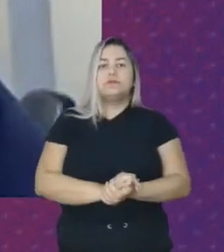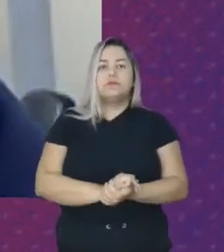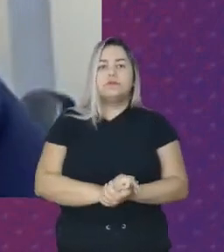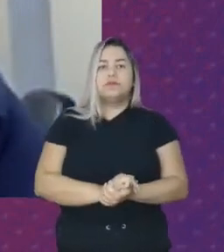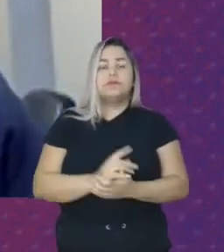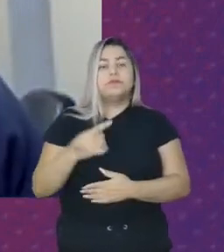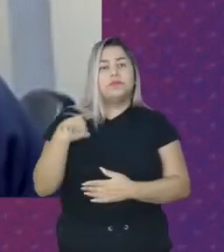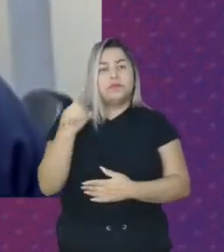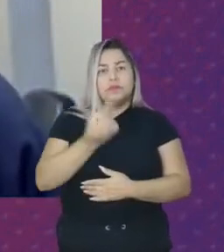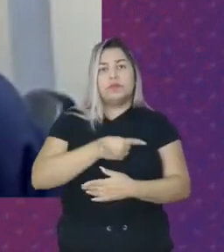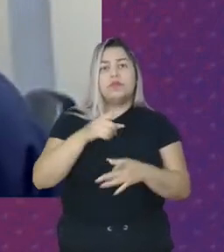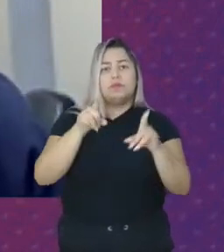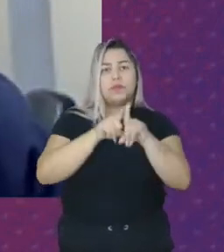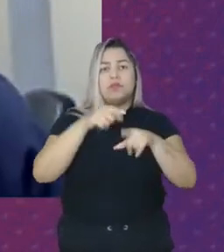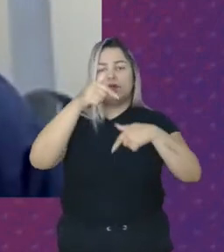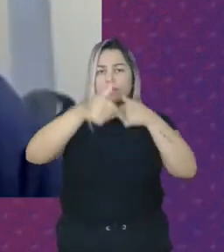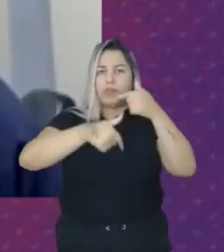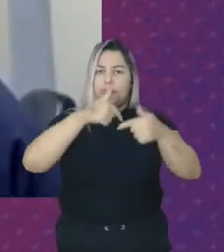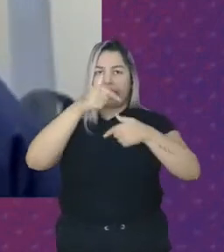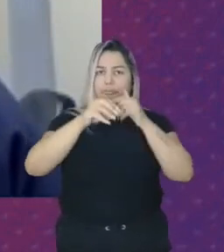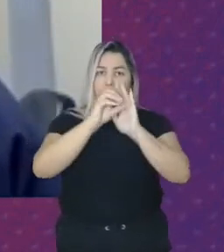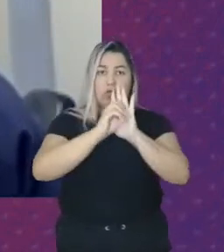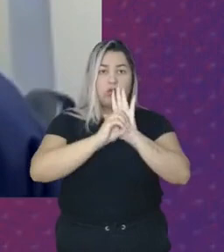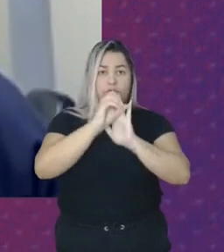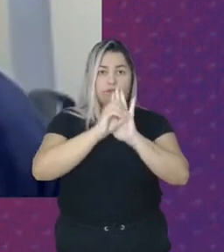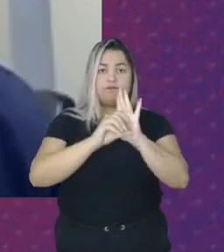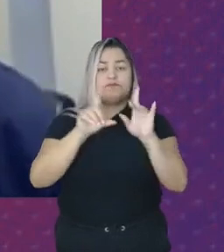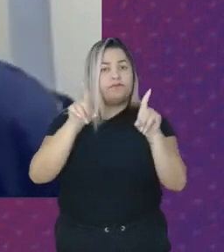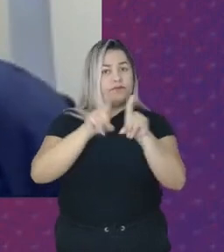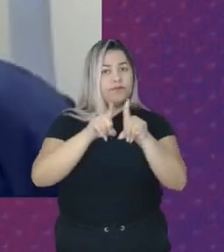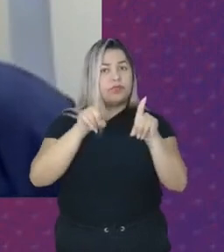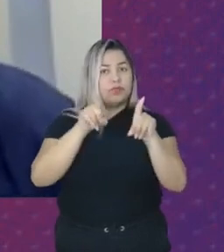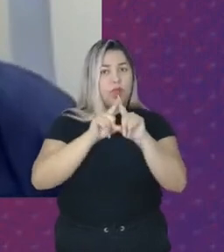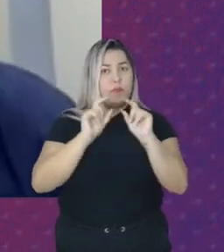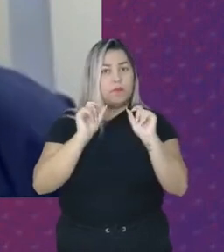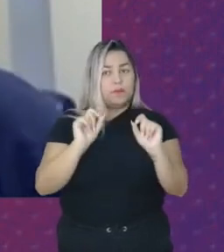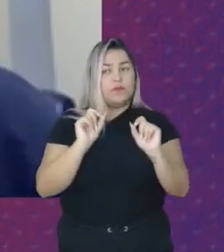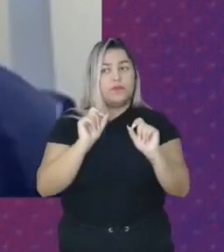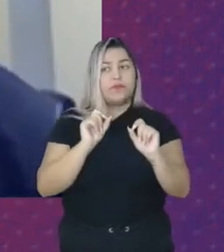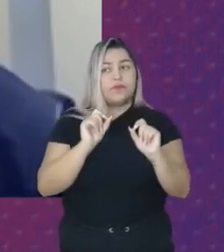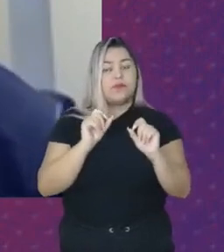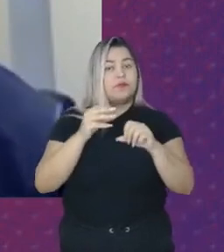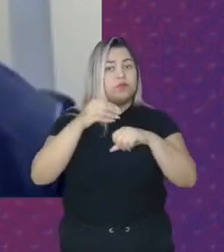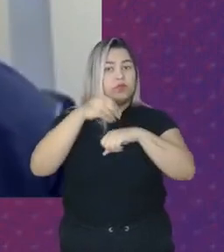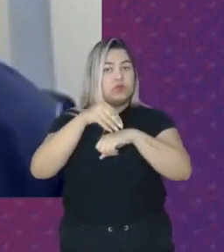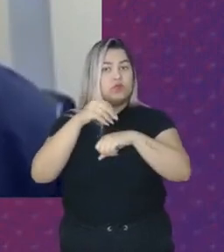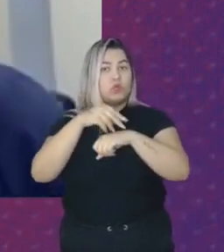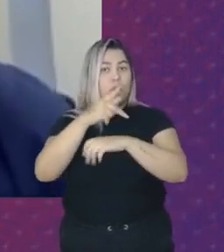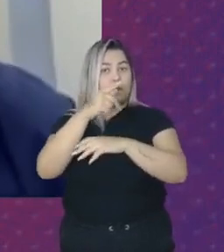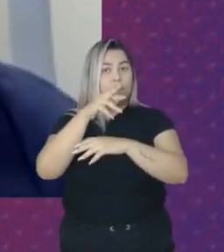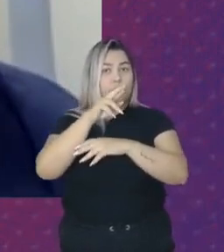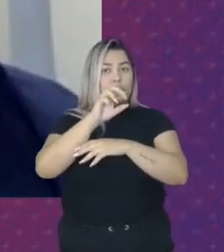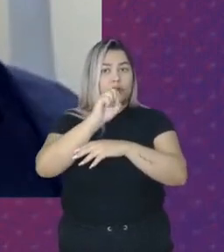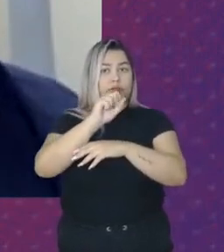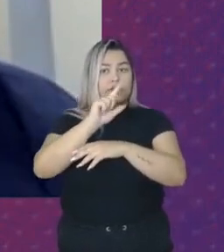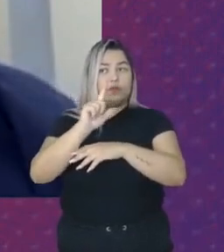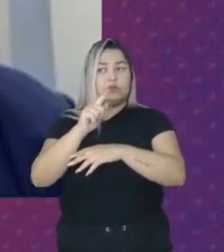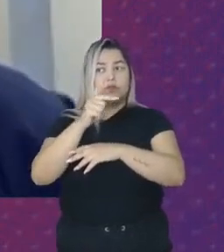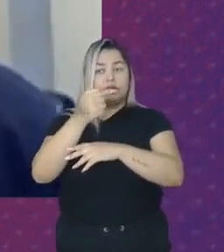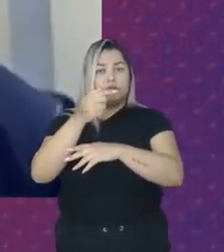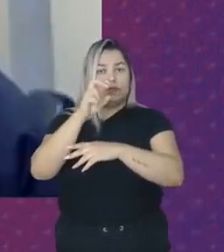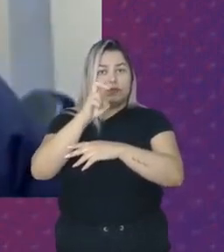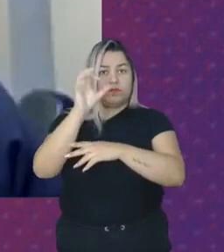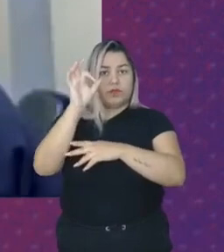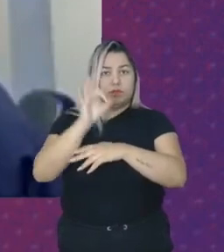gente também trabalhou do ponto de vista orçamentário, que era a partir do regime de partilha do pré-sal. 75%